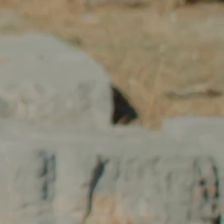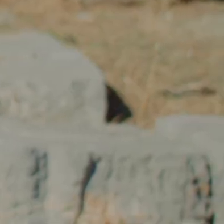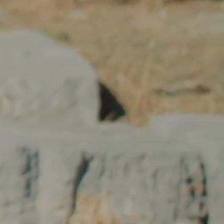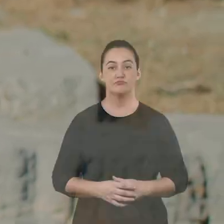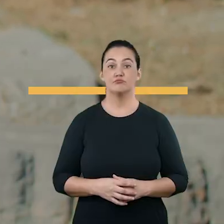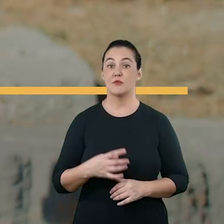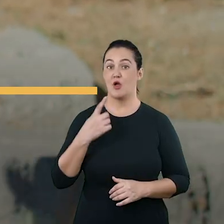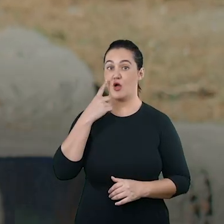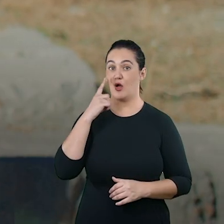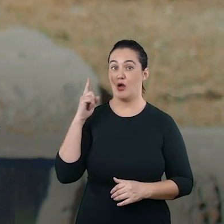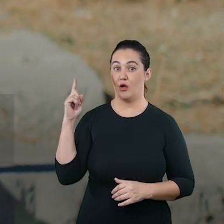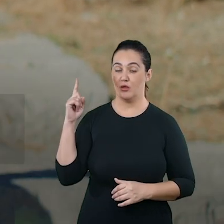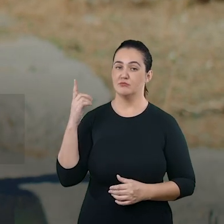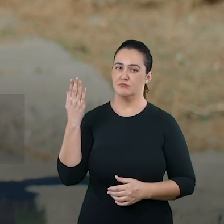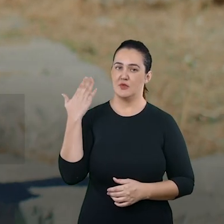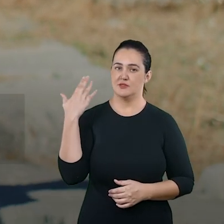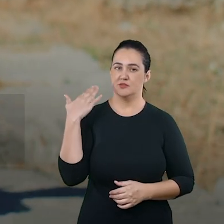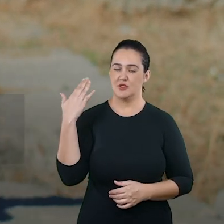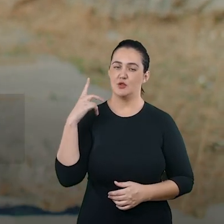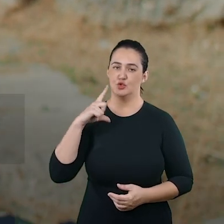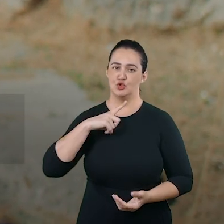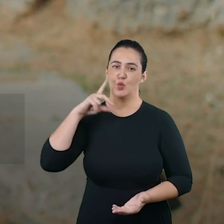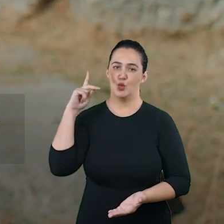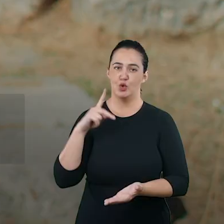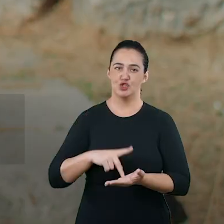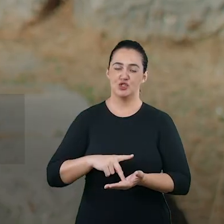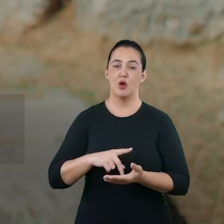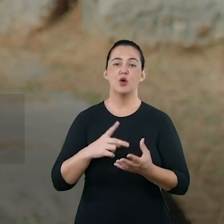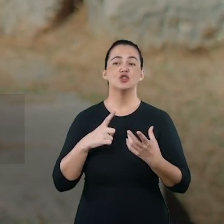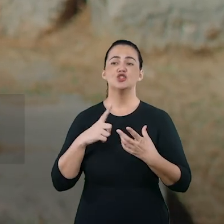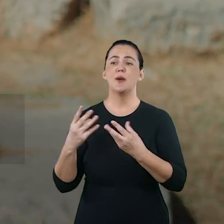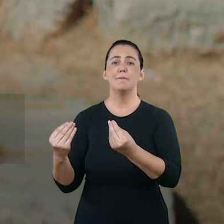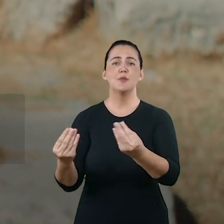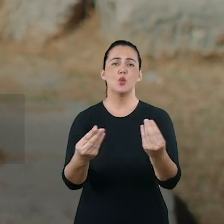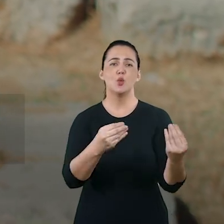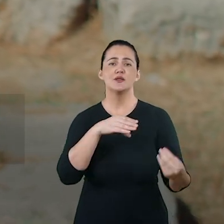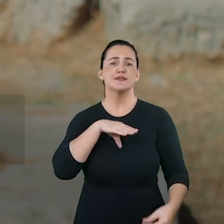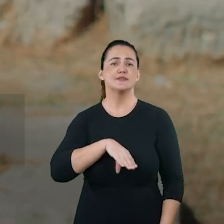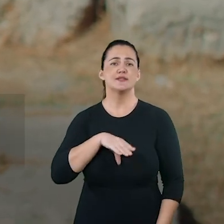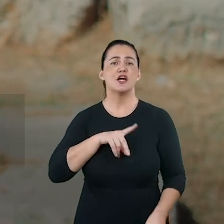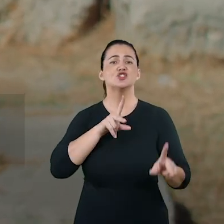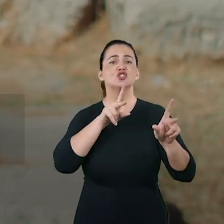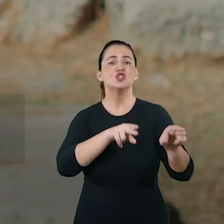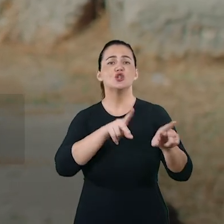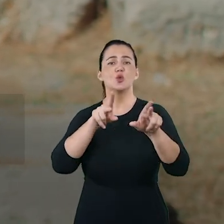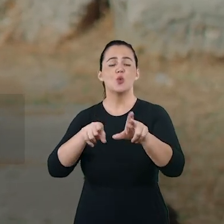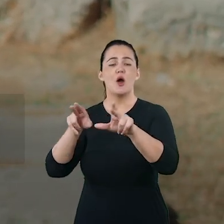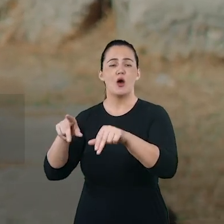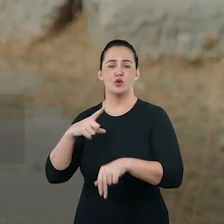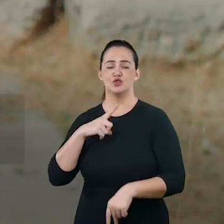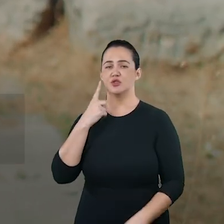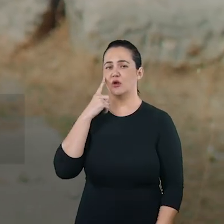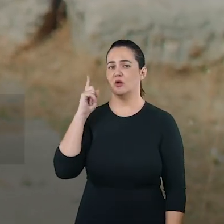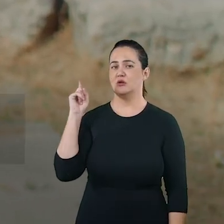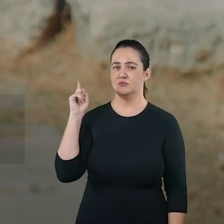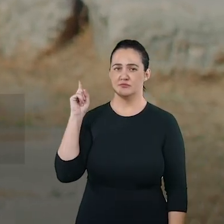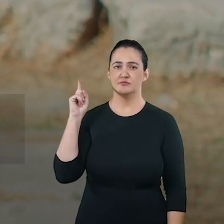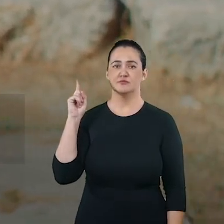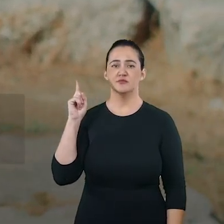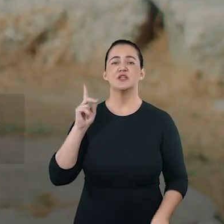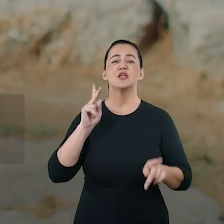Nessa parte aqui, originalmente, como havia em muitas cidades romanas, você tinha um ninfeum, que era uma espécie